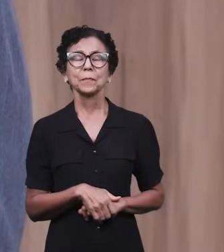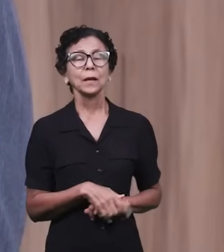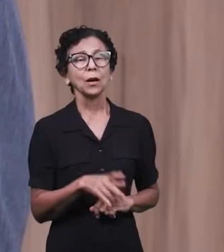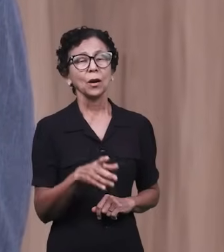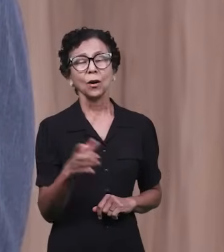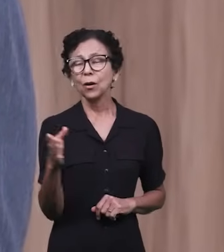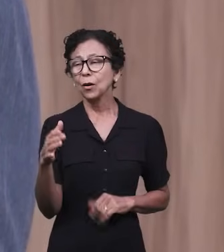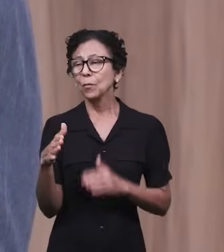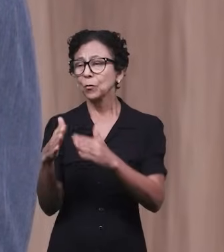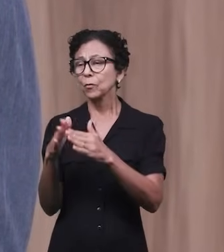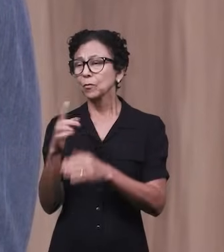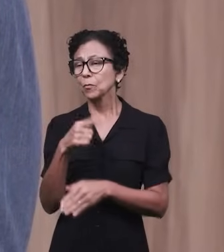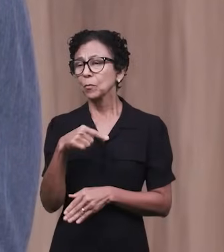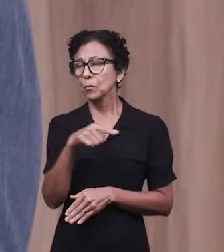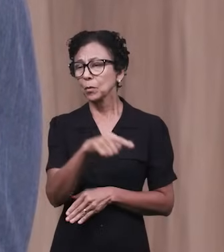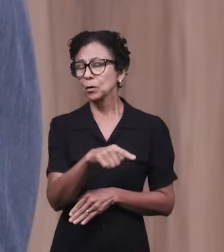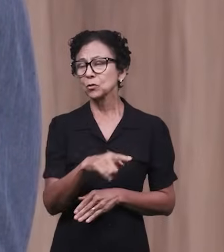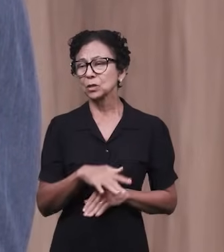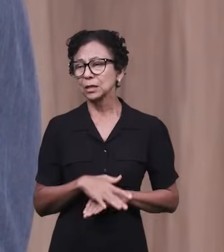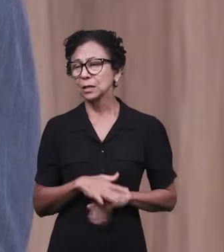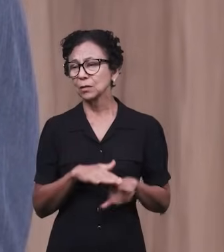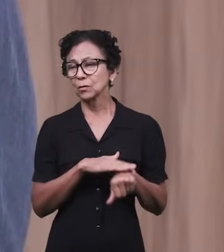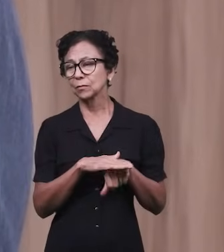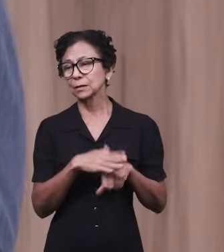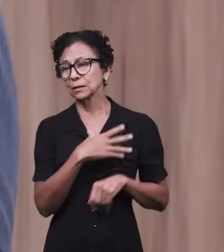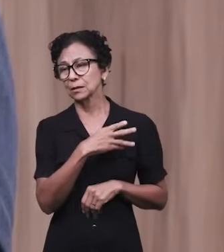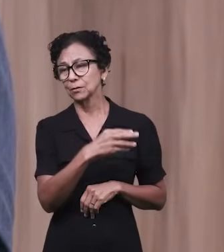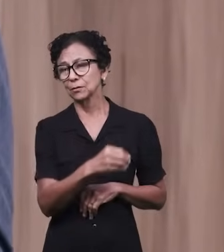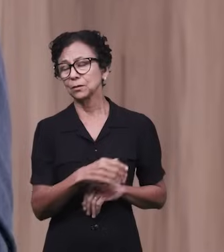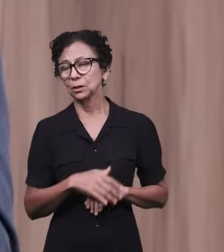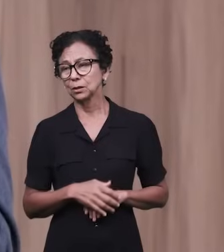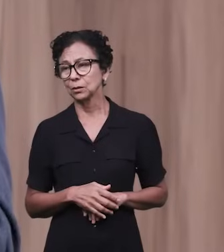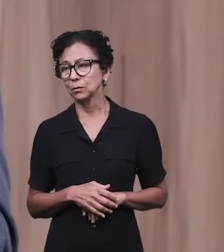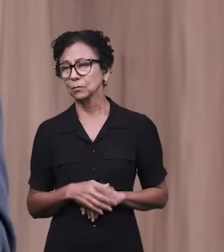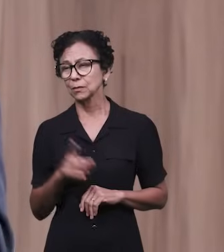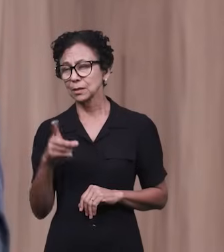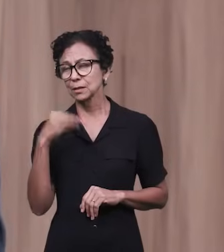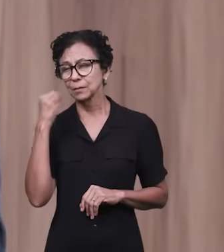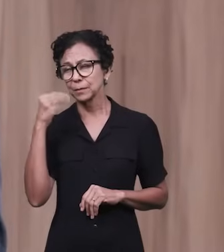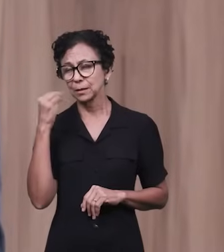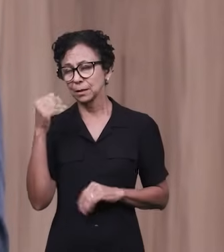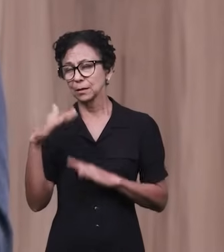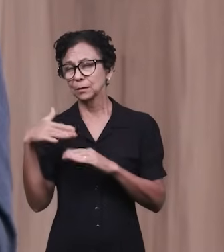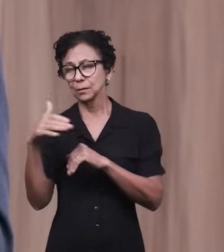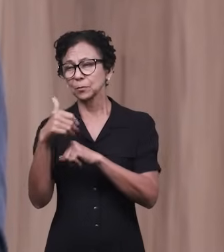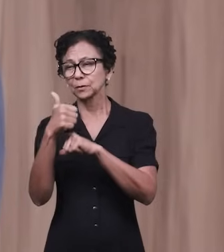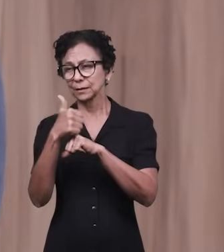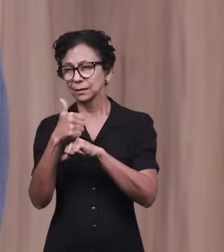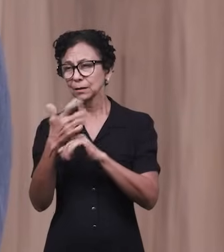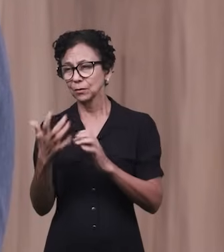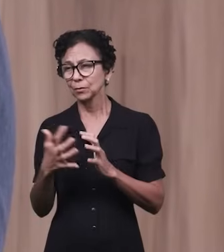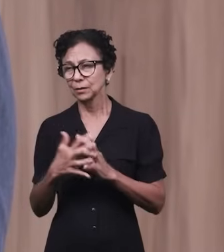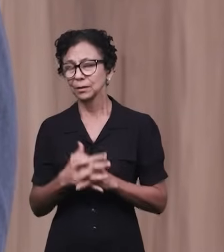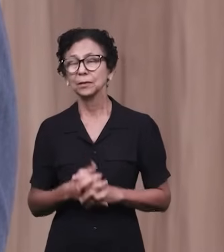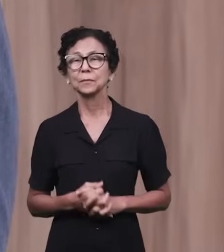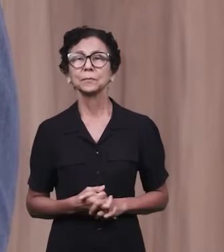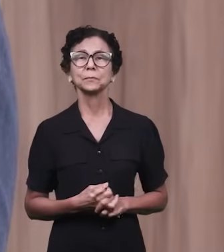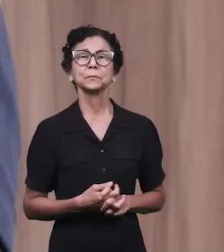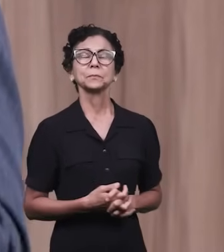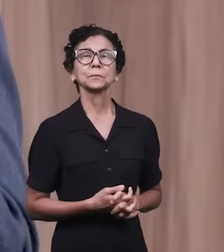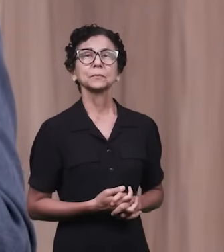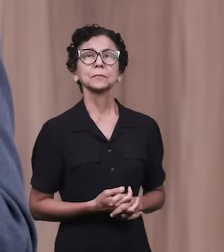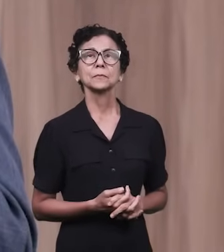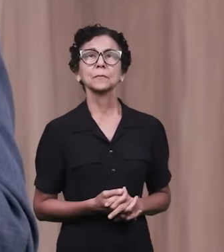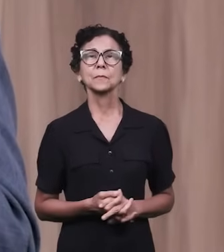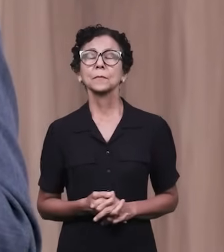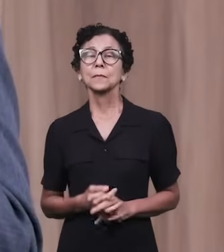para conhecer a profissão. Porque é um momento, é uma escolha primordial para o aluno. A gente costuma dizer o seguinte, às vezes ele